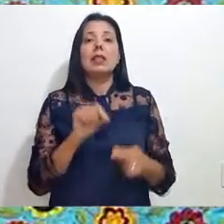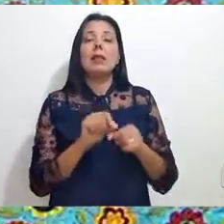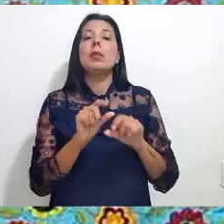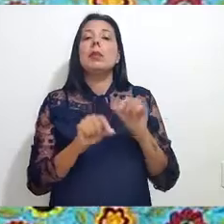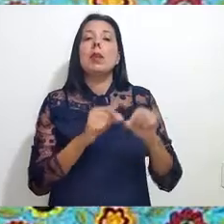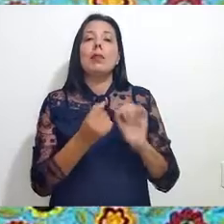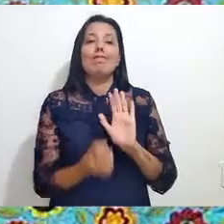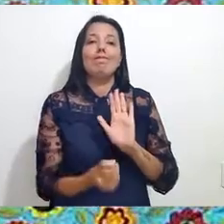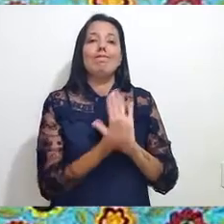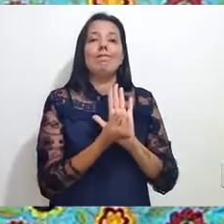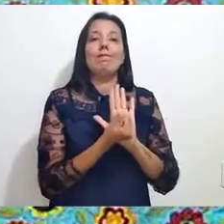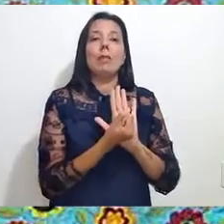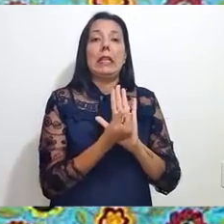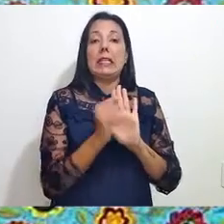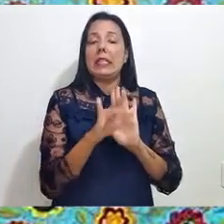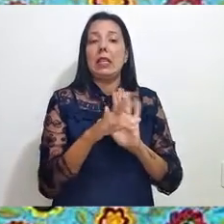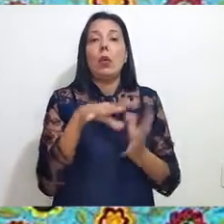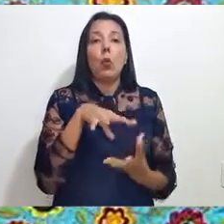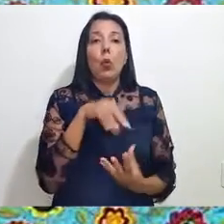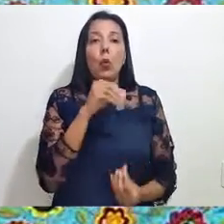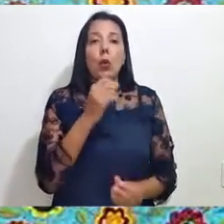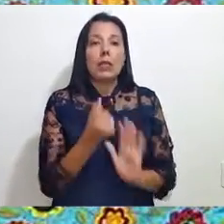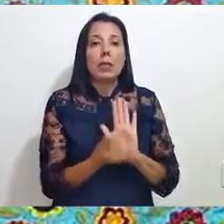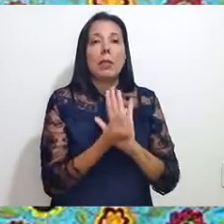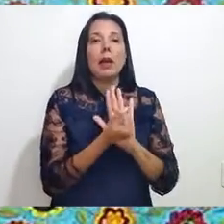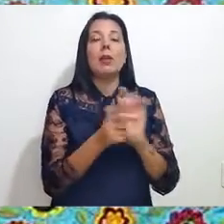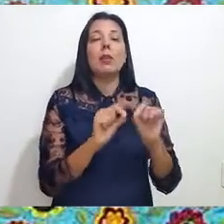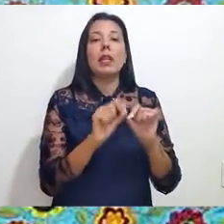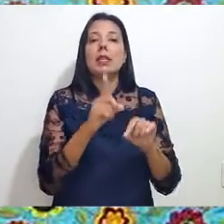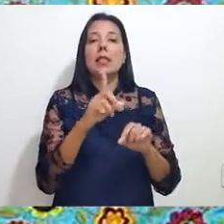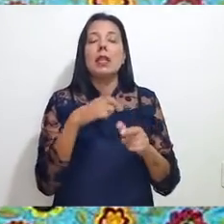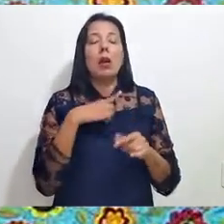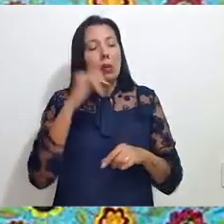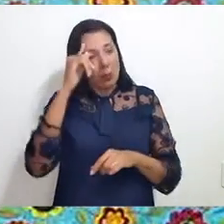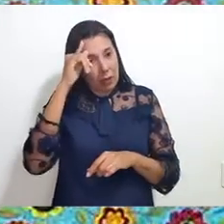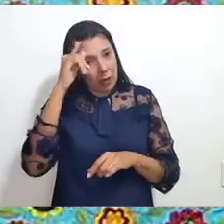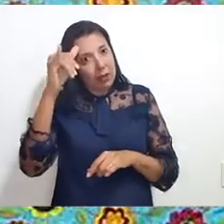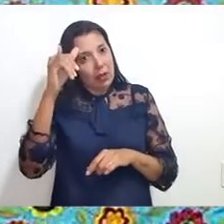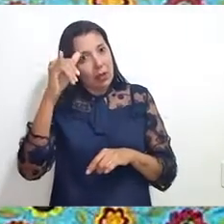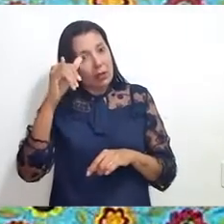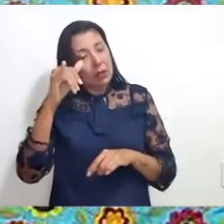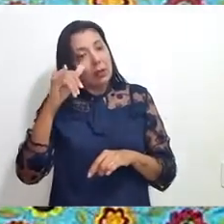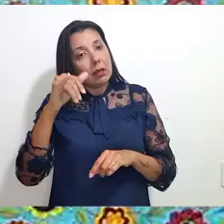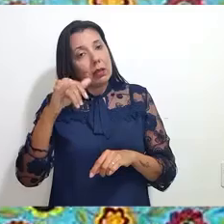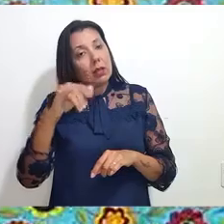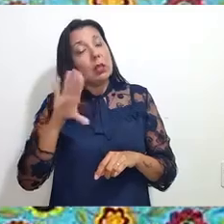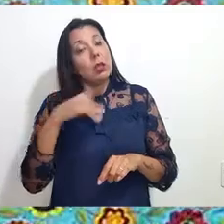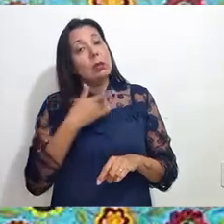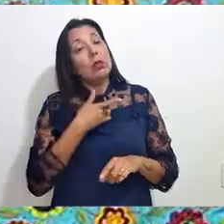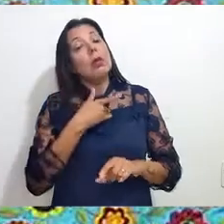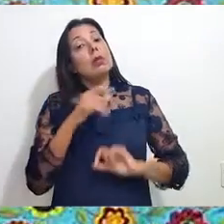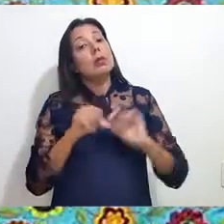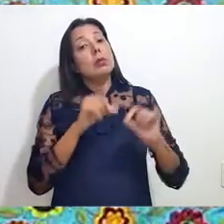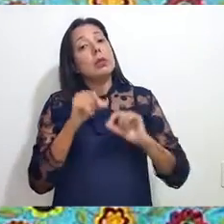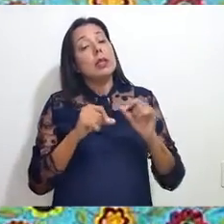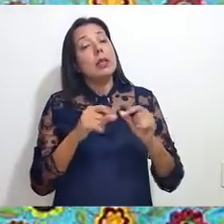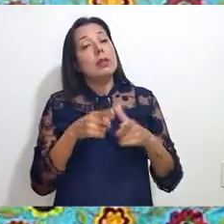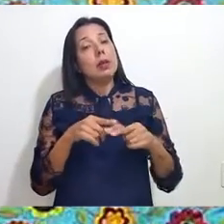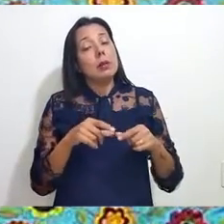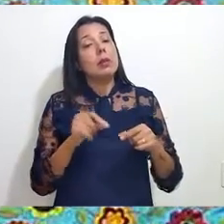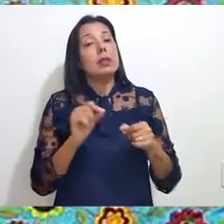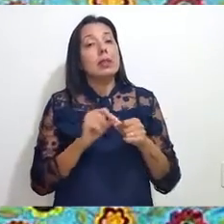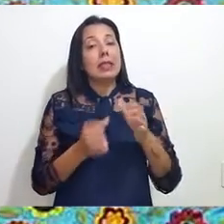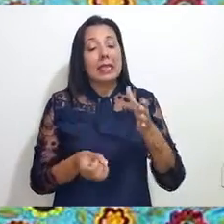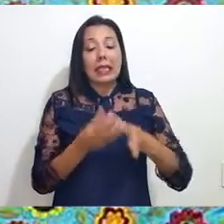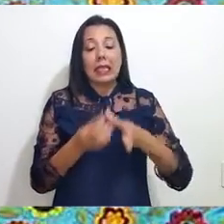é responsável por crianças e adolescentes, é responsável por cuidar e é responsável também e tem a obrigação de denunciar.